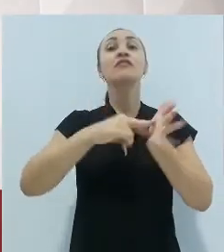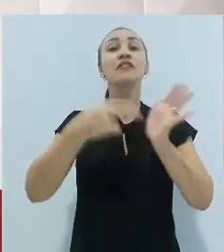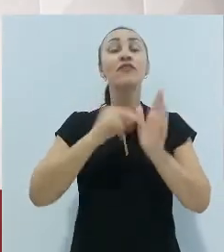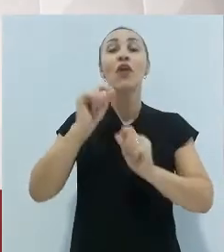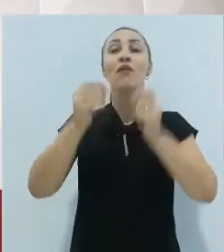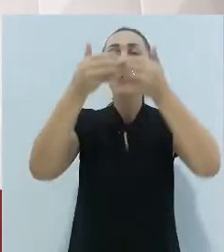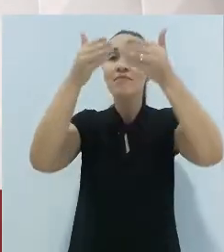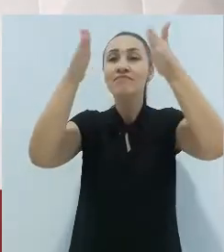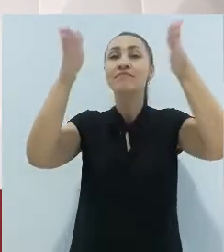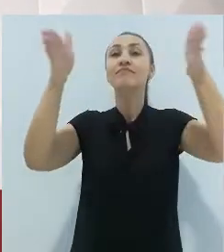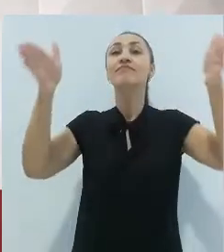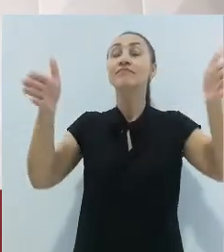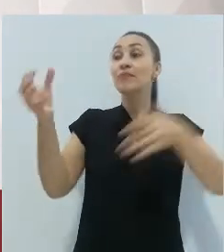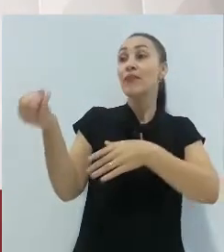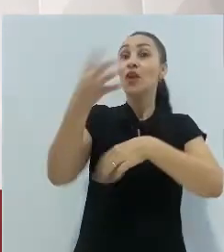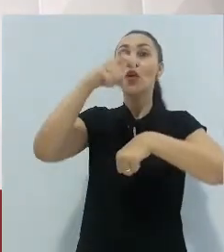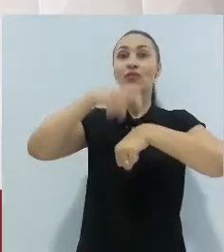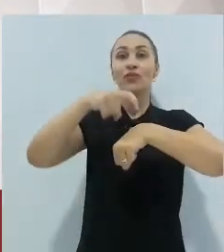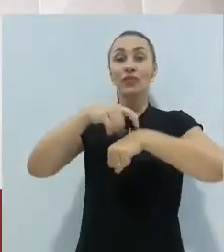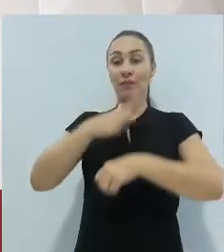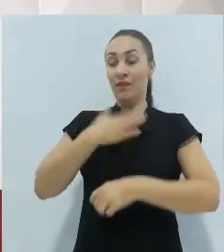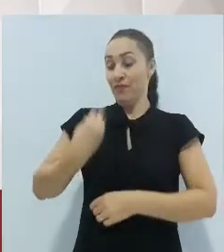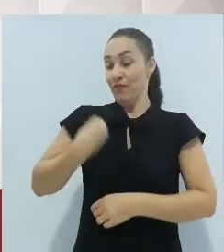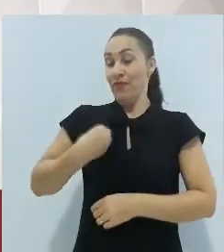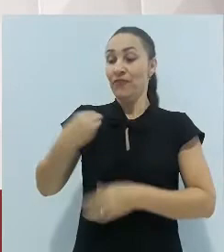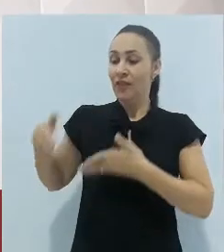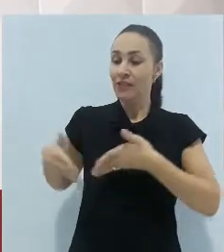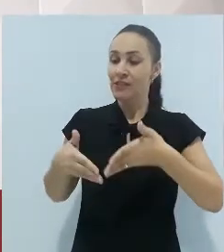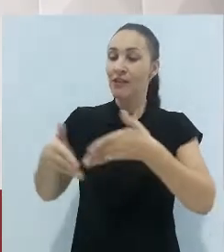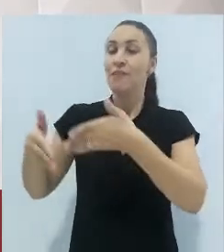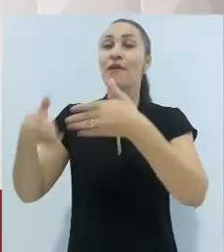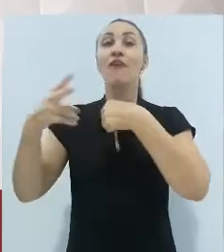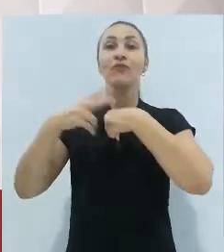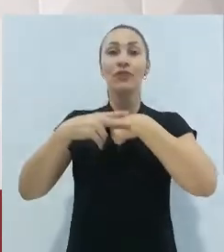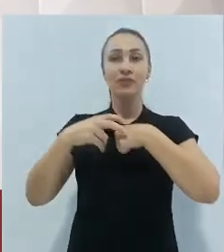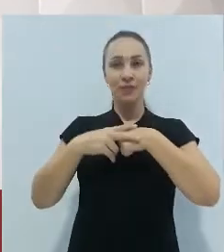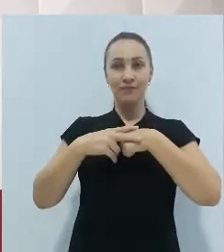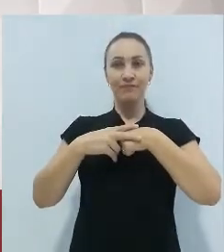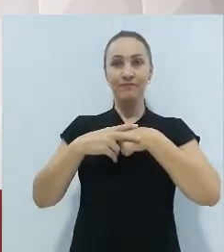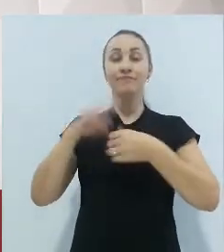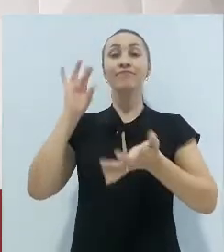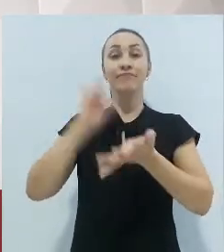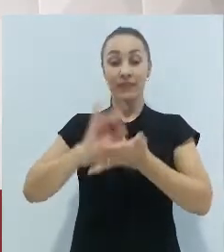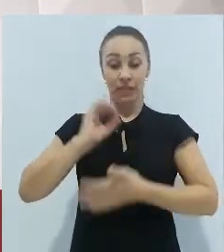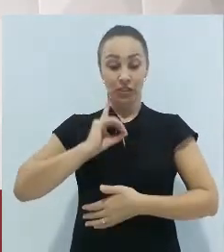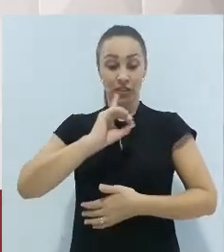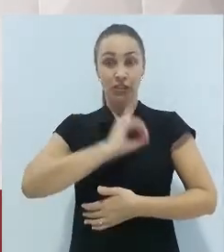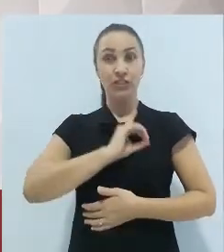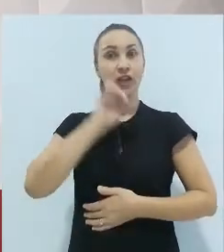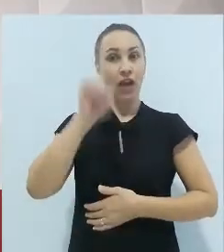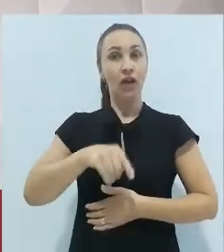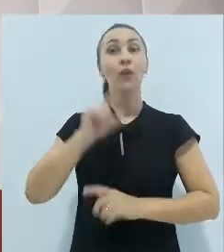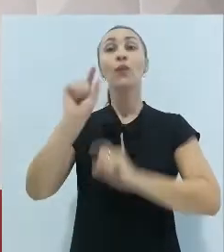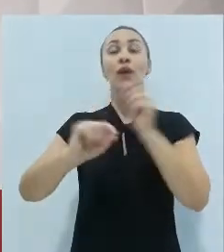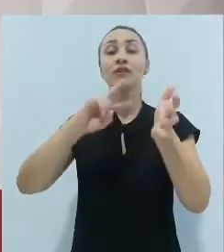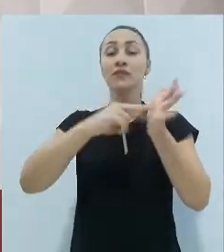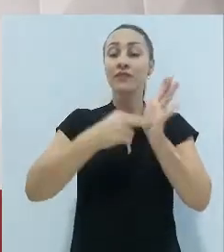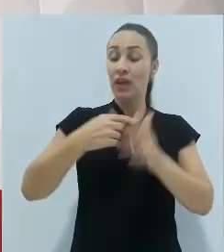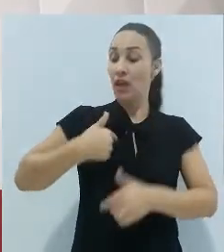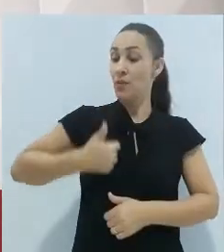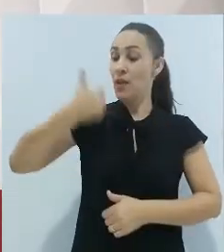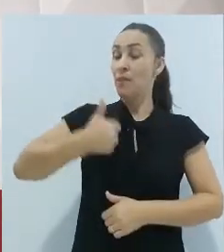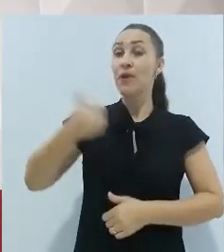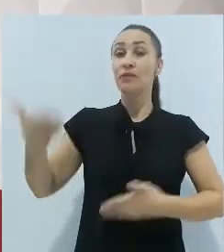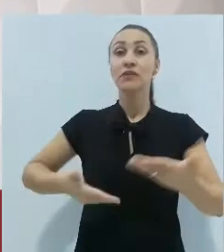porta que se abre para uma nova fase da minha vida e da minha caminhada vocacional. Ser diácono, eu entendo que eu agora serei o primeiro servidor de